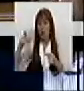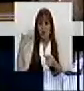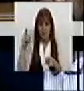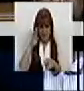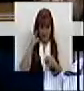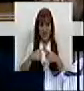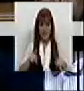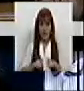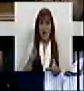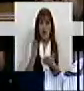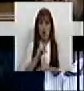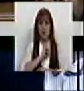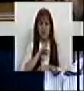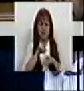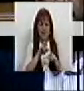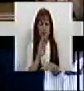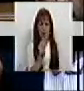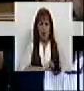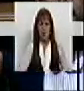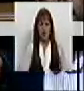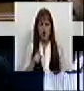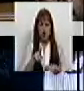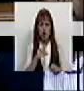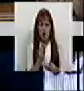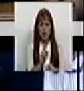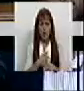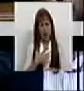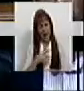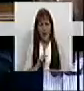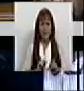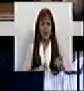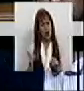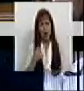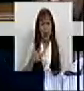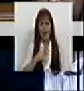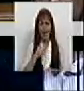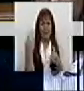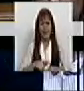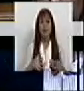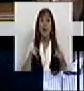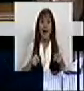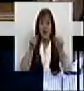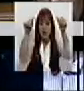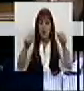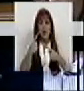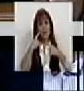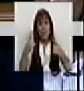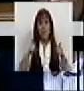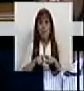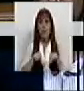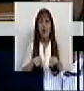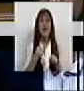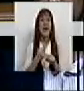Sabe qual é a diferença? É que as escolas privadas selecionam alunos, escolhem os alunos que querem ou não querem ter. E este ranking mostra-nos